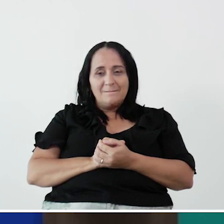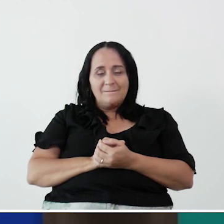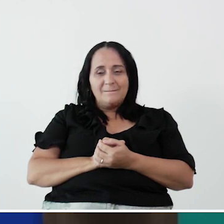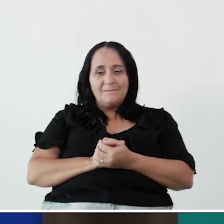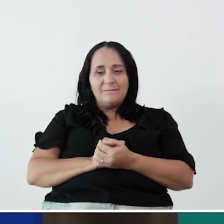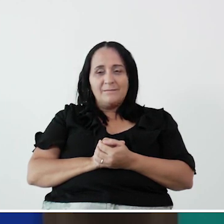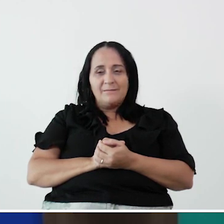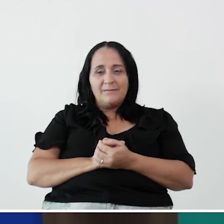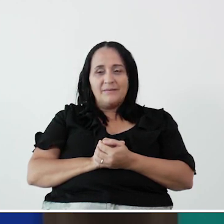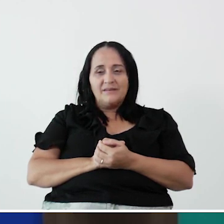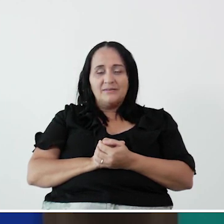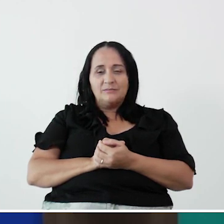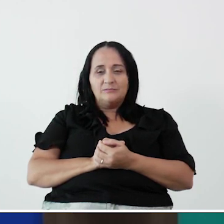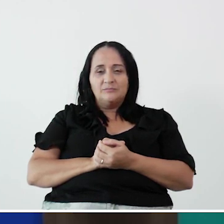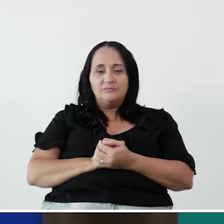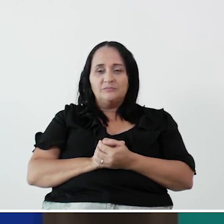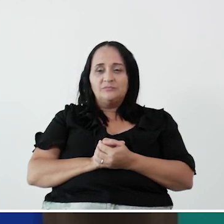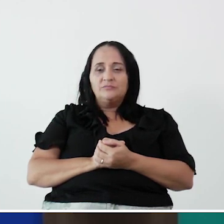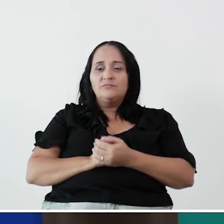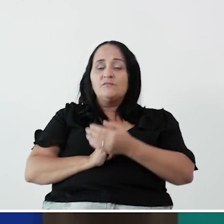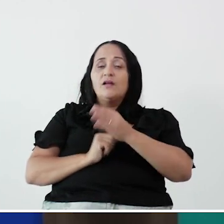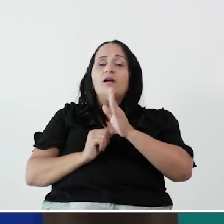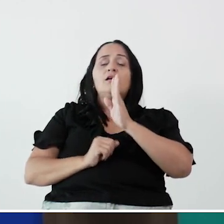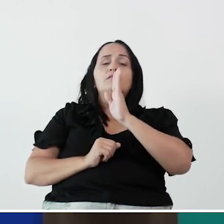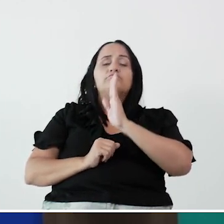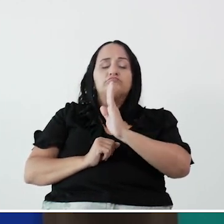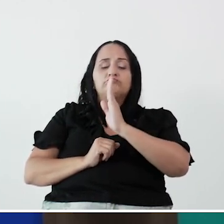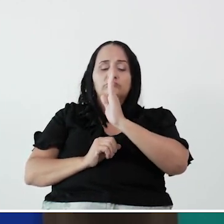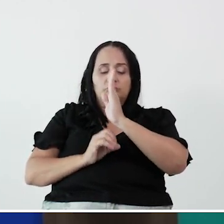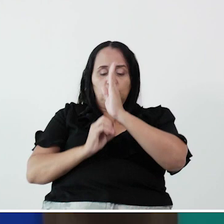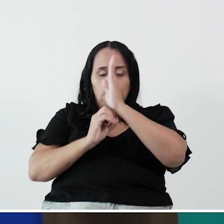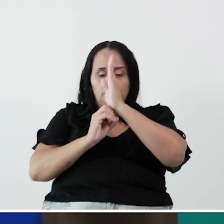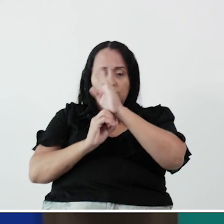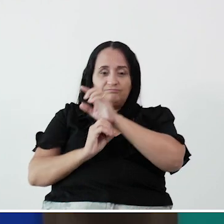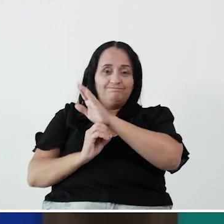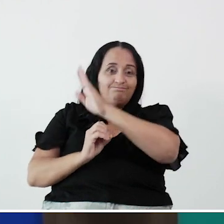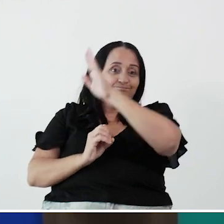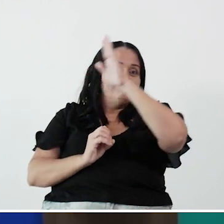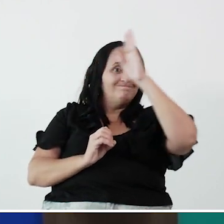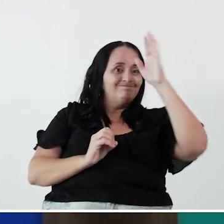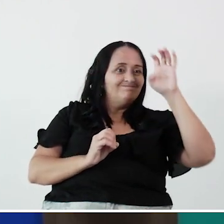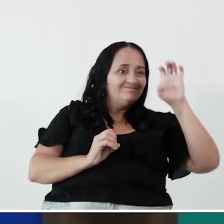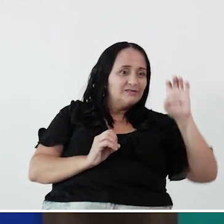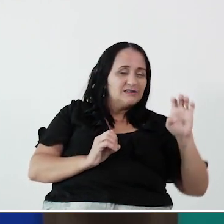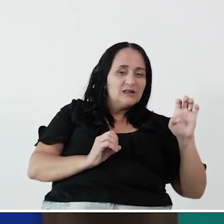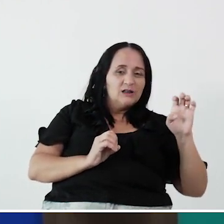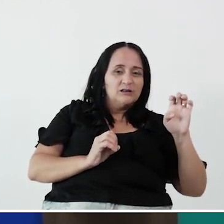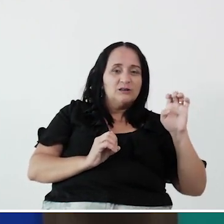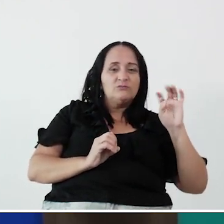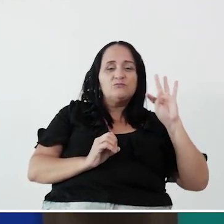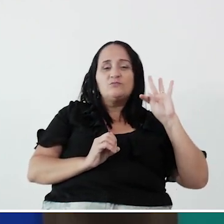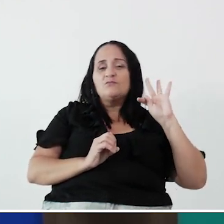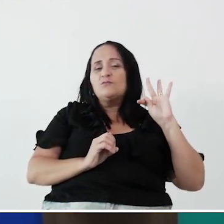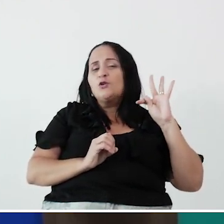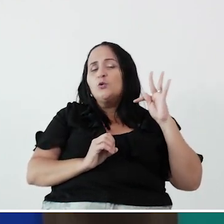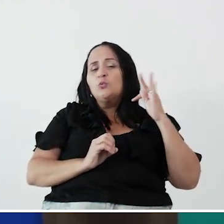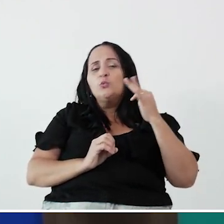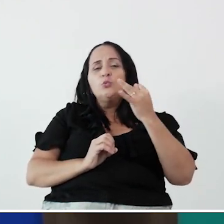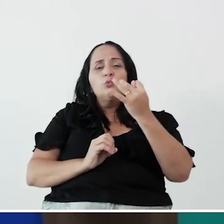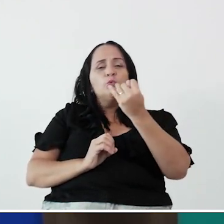aqui 9. E para a esquerda do zero, todos os elementos